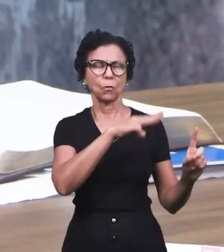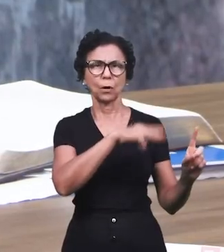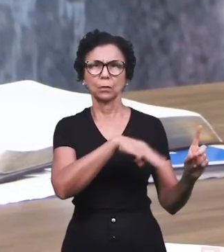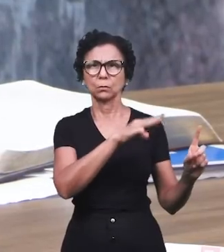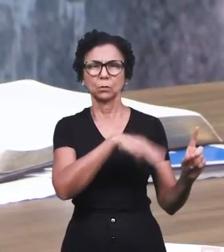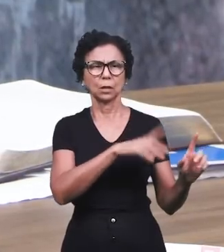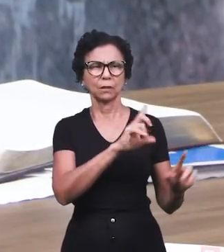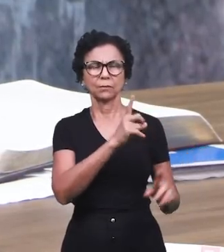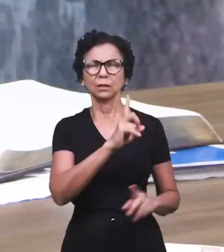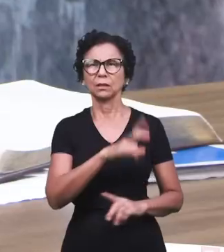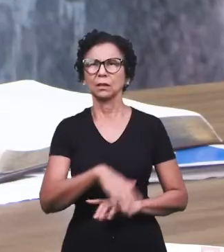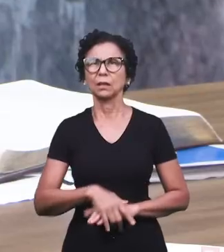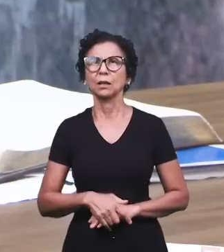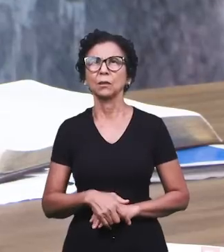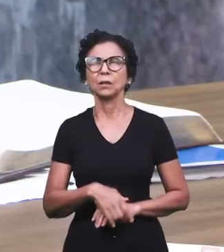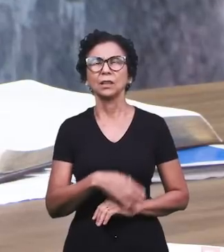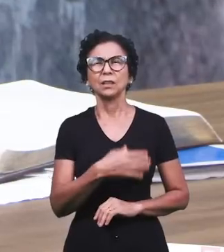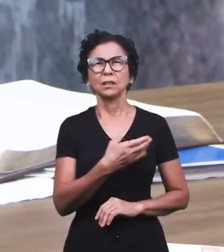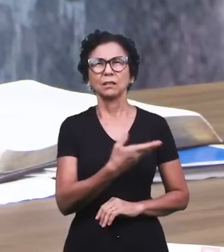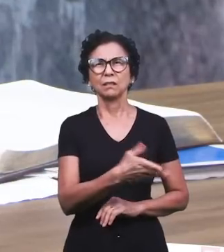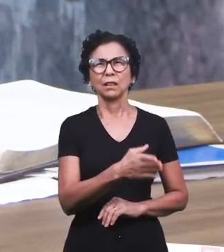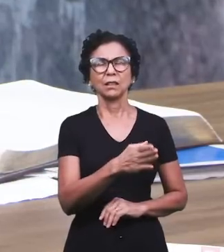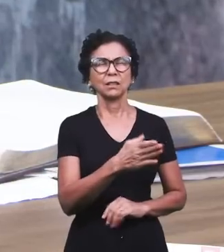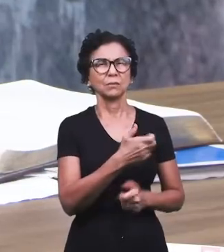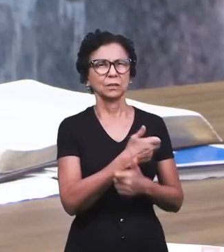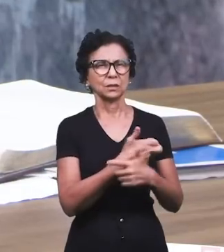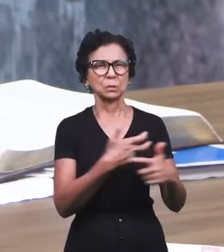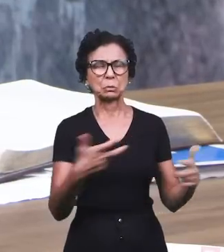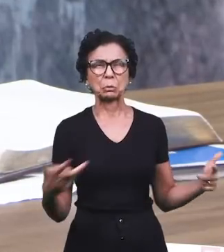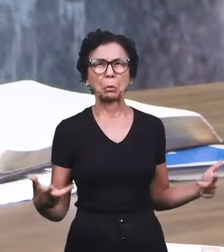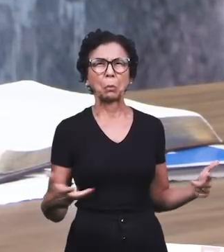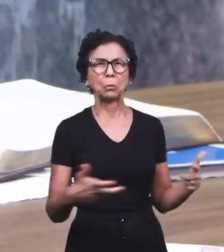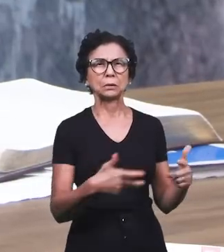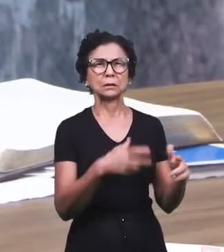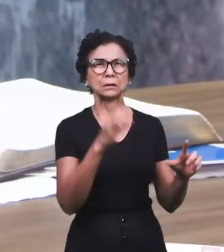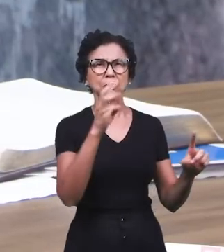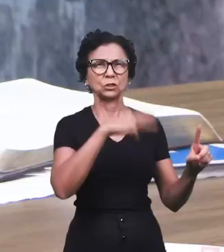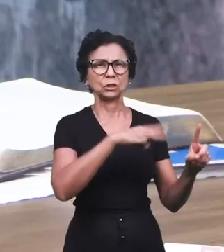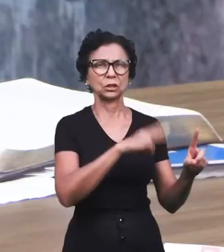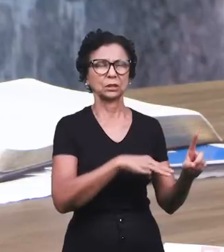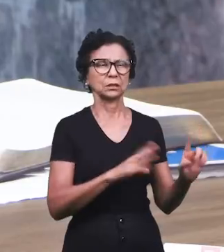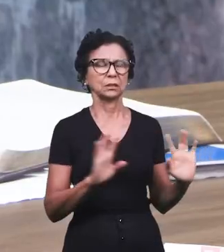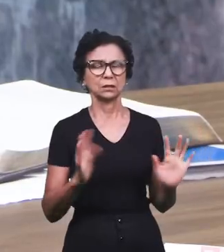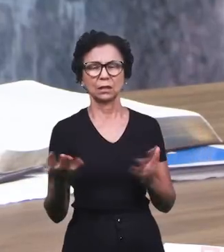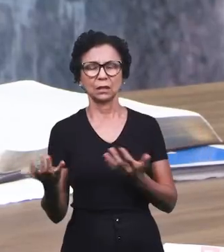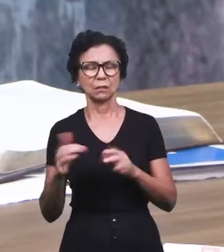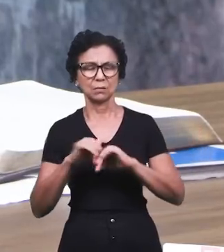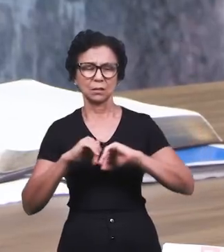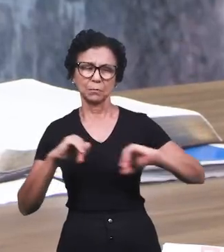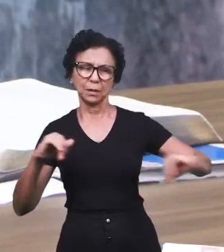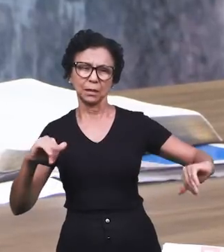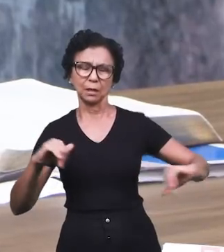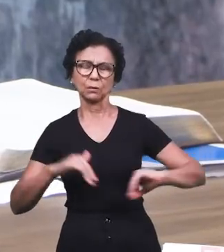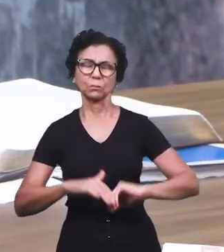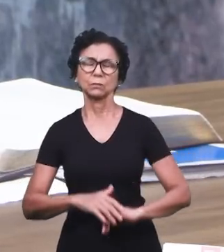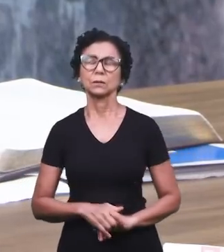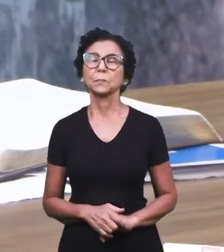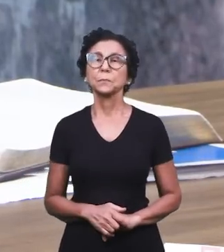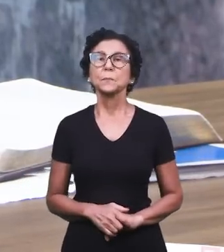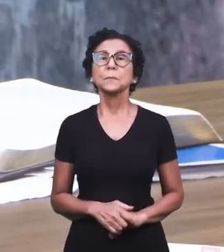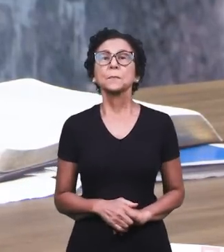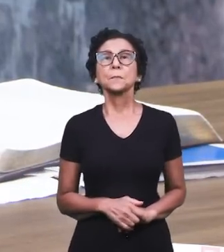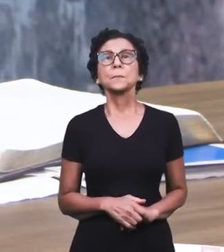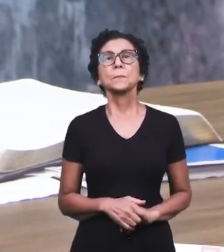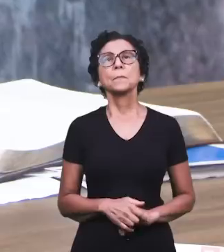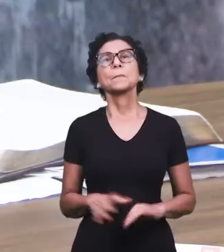chamadas libações, né, que era o derramamento de vinho, sacrifícios que se faziam ali, eles não participam. E outras questões se